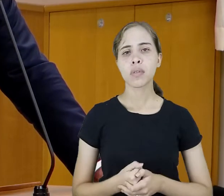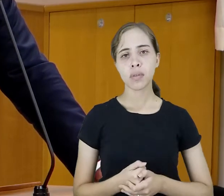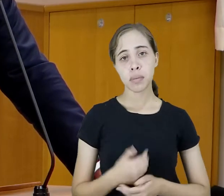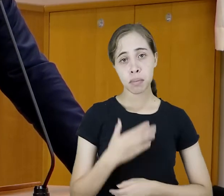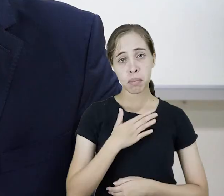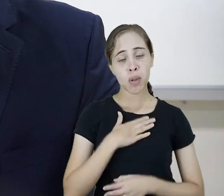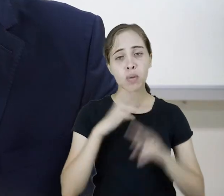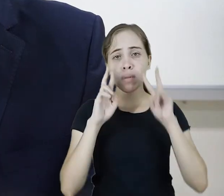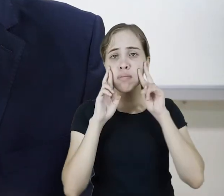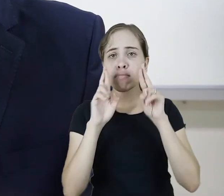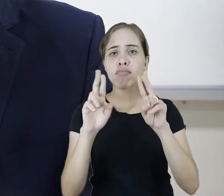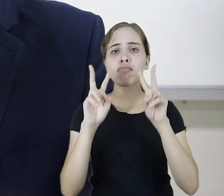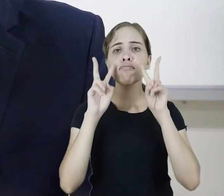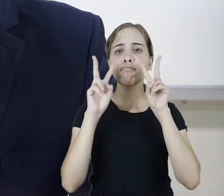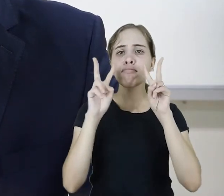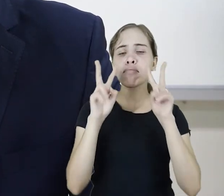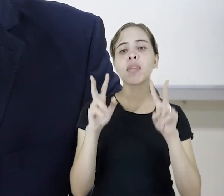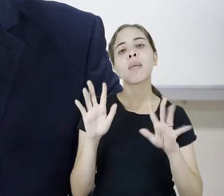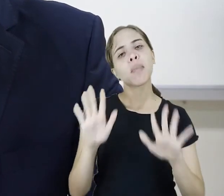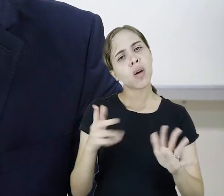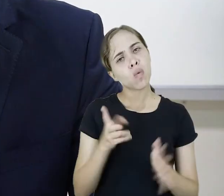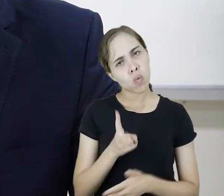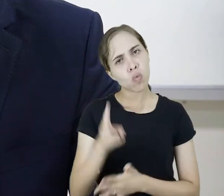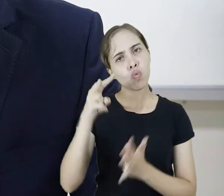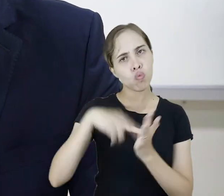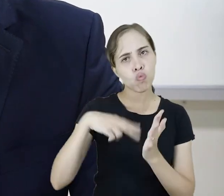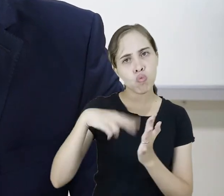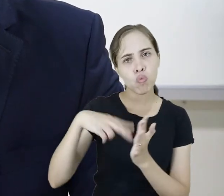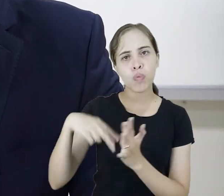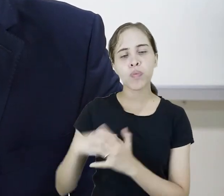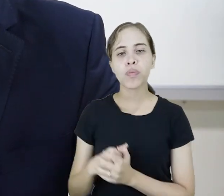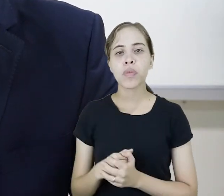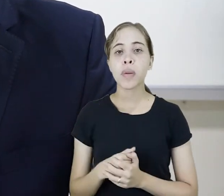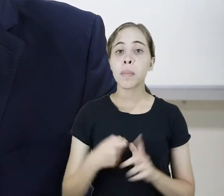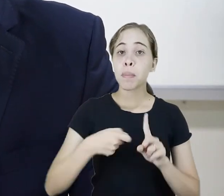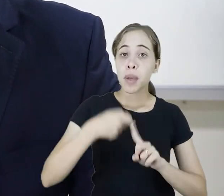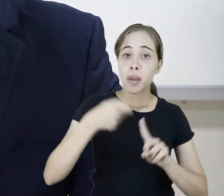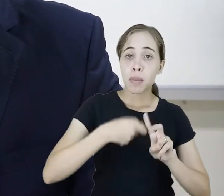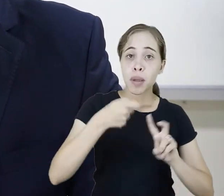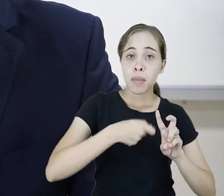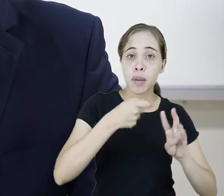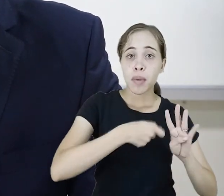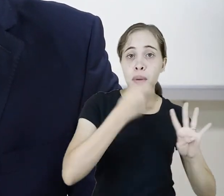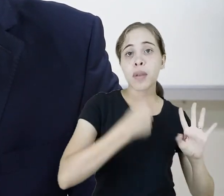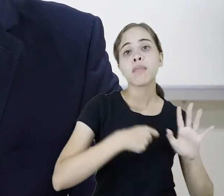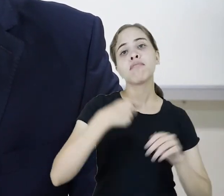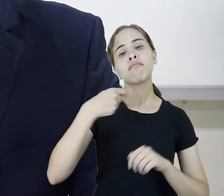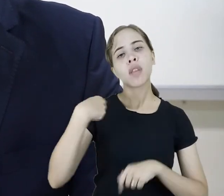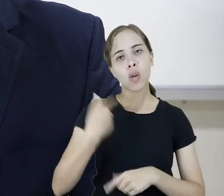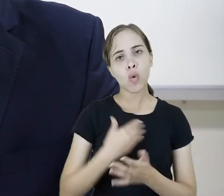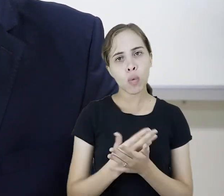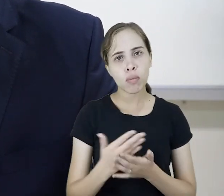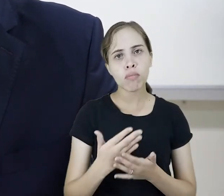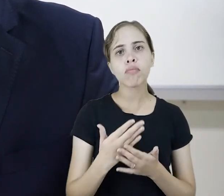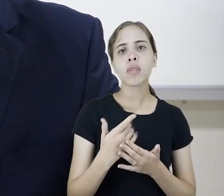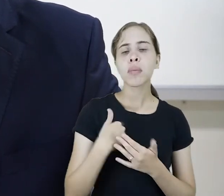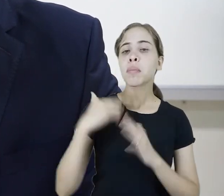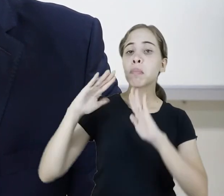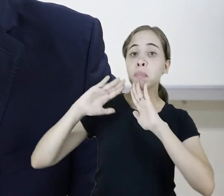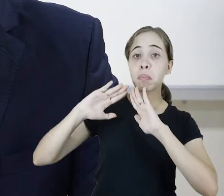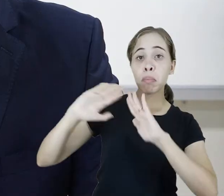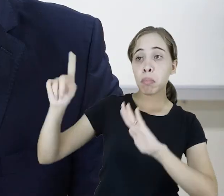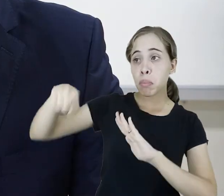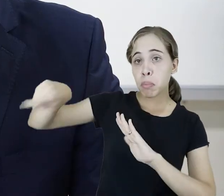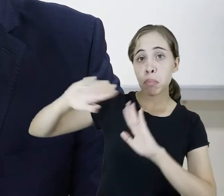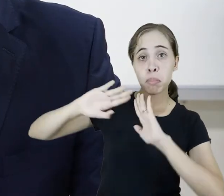testemunho. Mas continuei lendo. Alguns meses depois de começar, pediram-me que prestasse